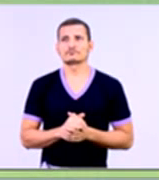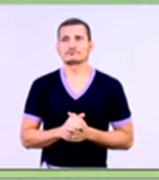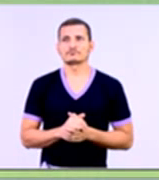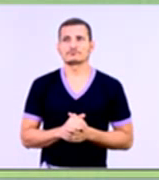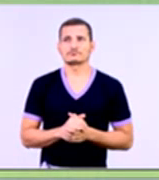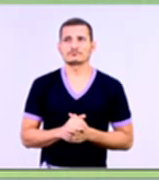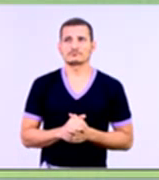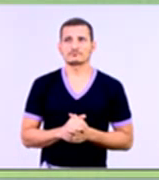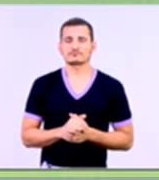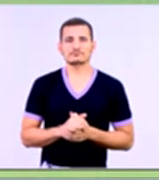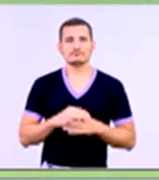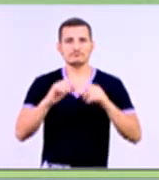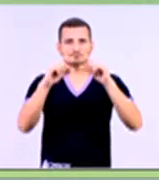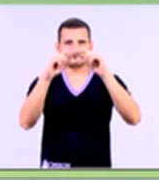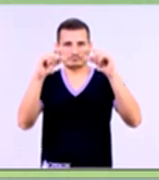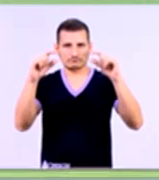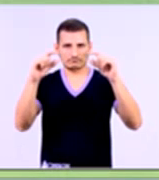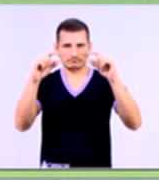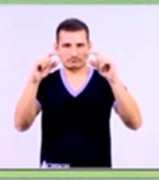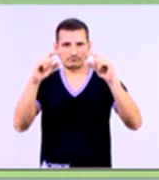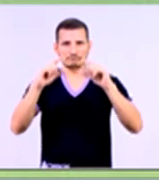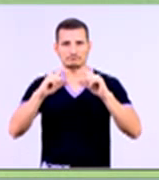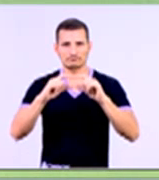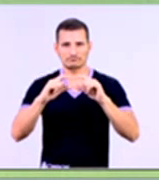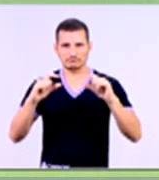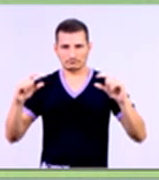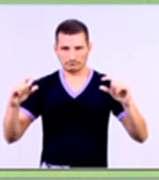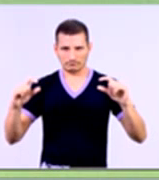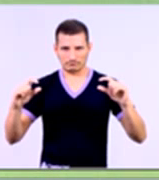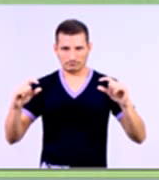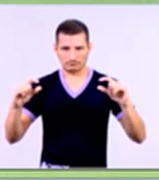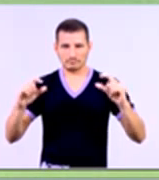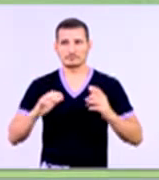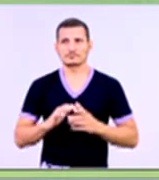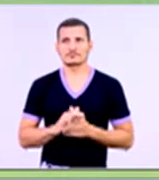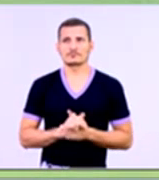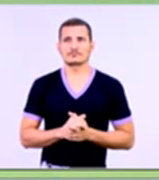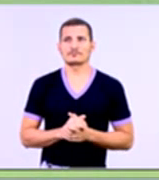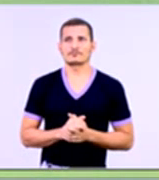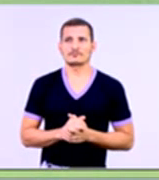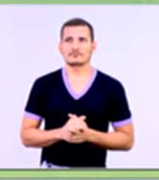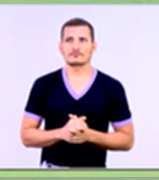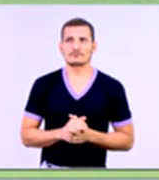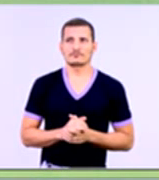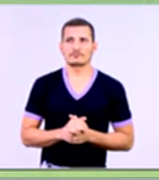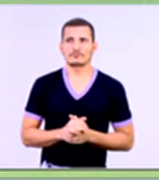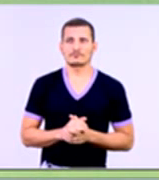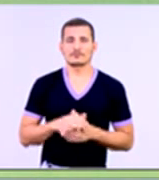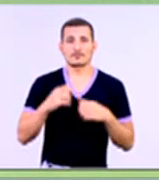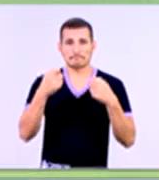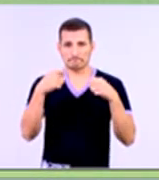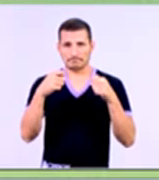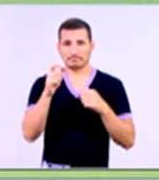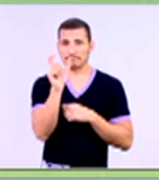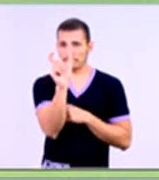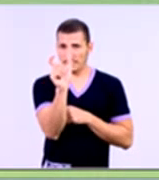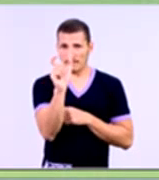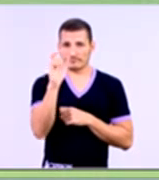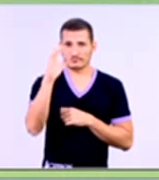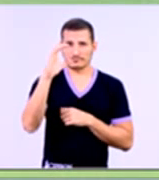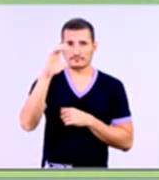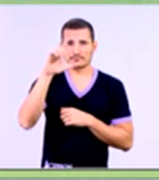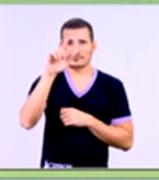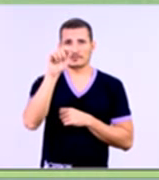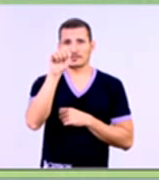para diferenciar o HTML comum do Bootstrap, precisa de uma class